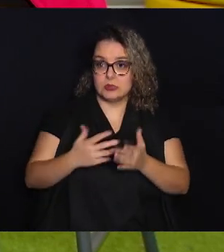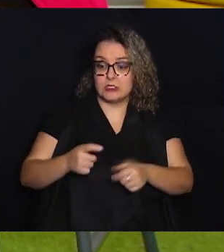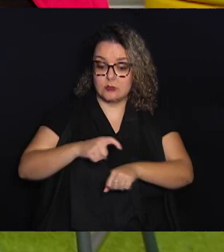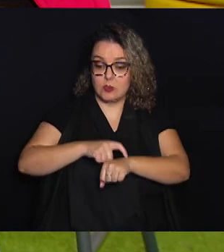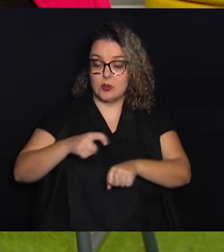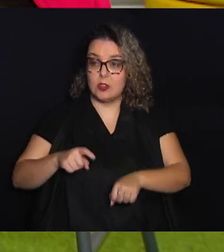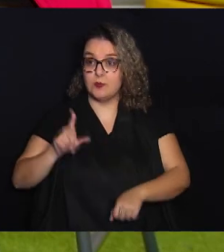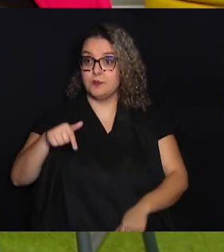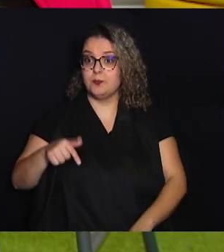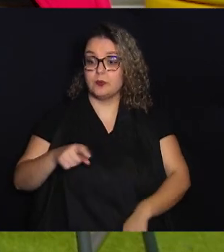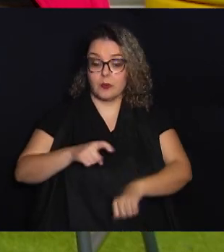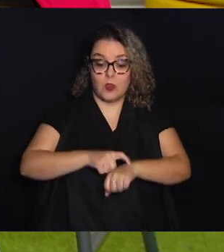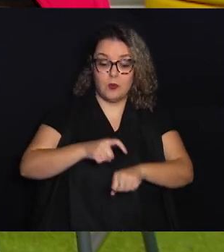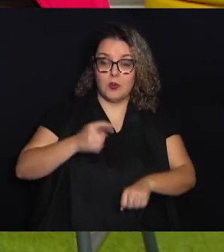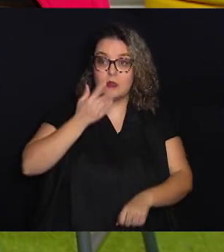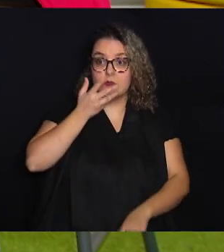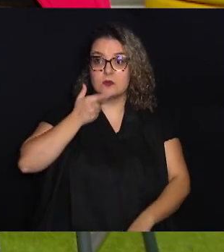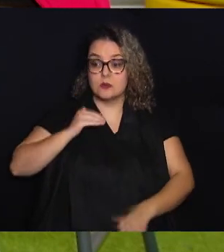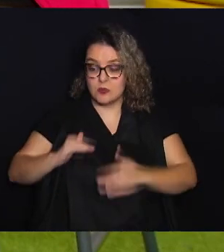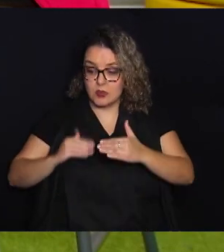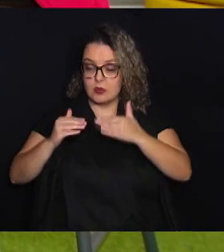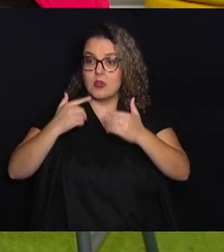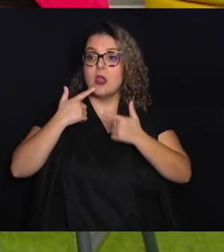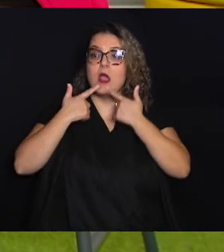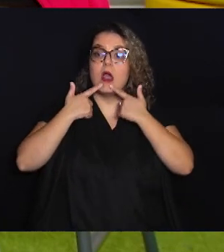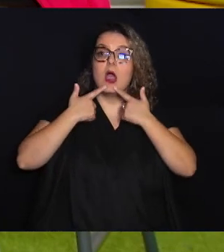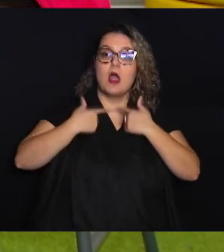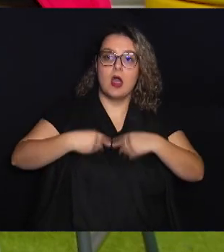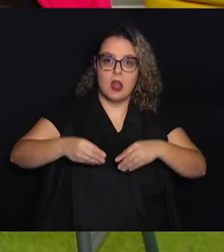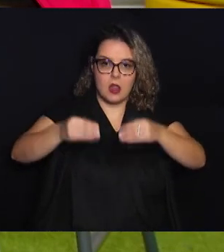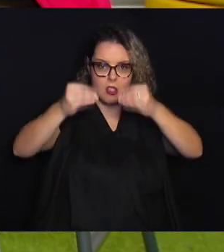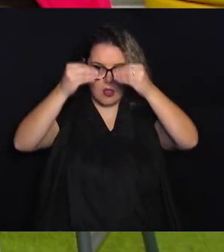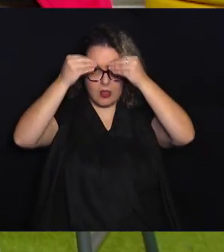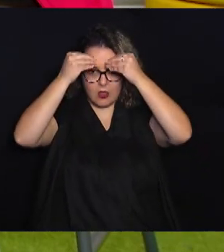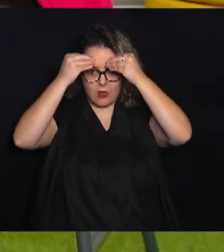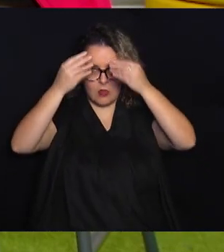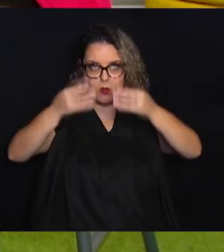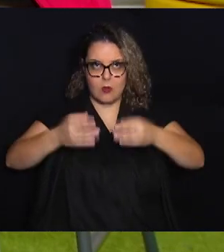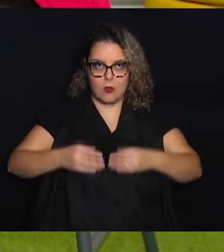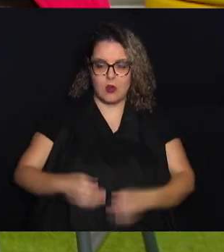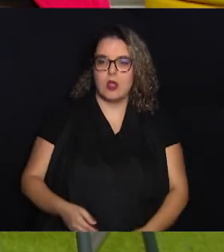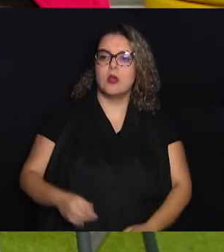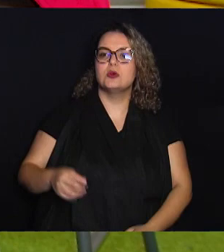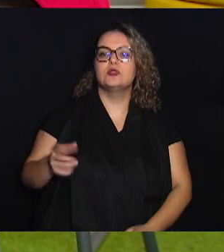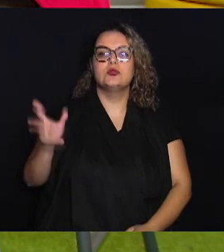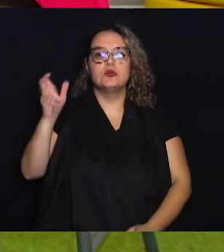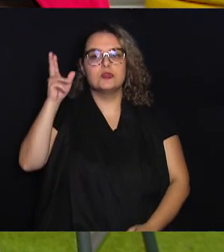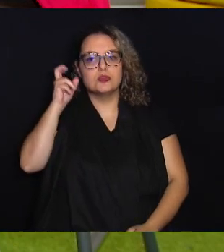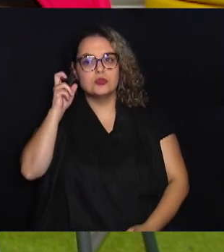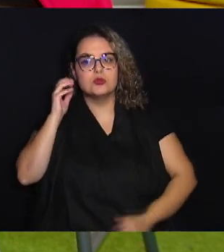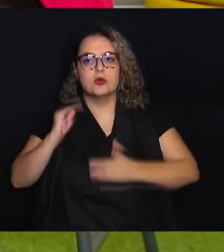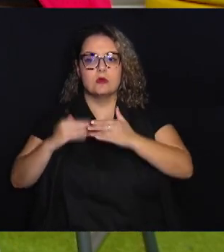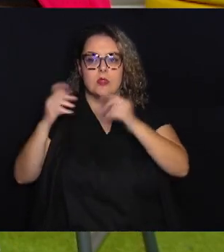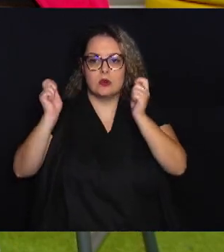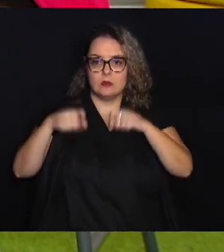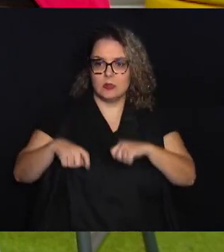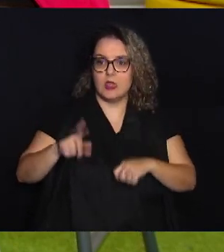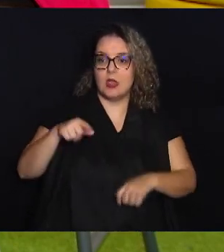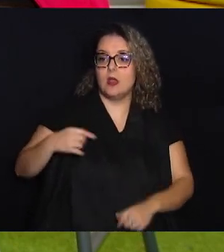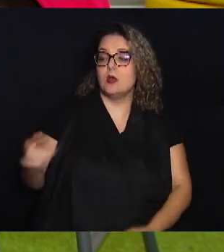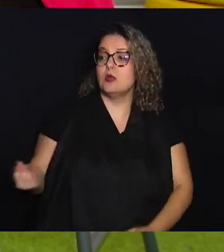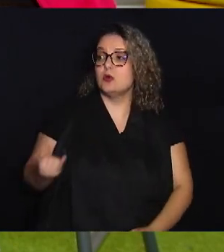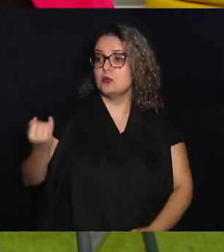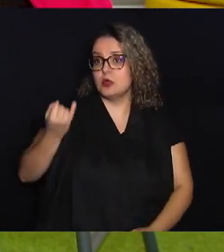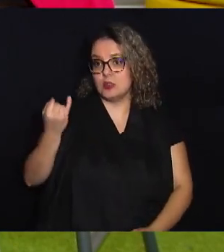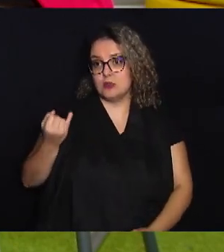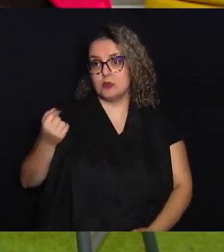período, porque é o momento que a criança desenvolve a linguagem, capacidade de consciência fonológica. Então, é